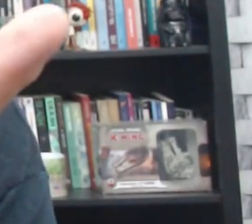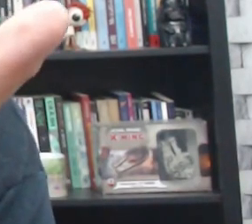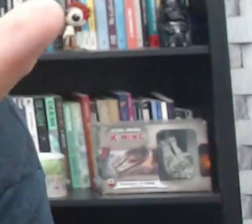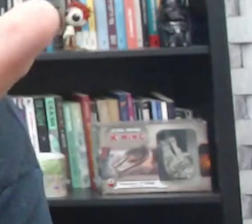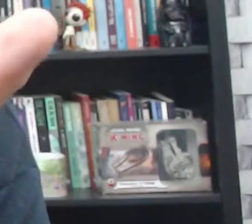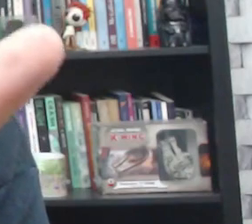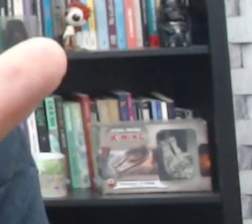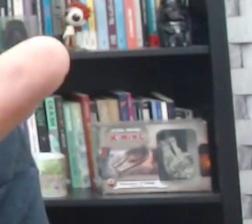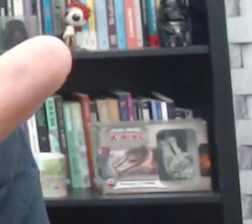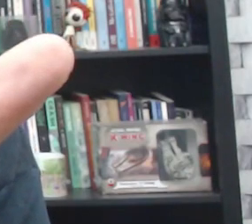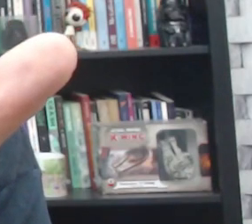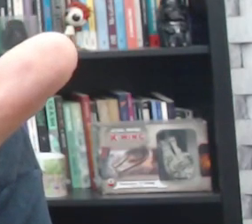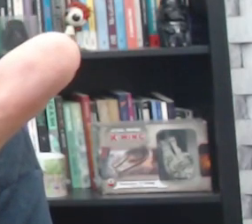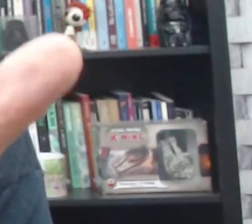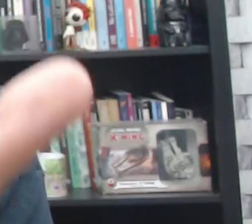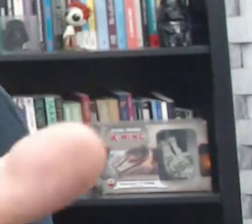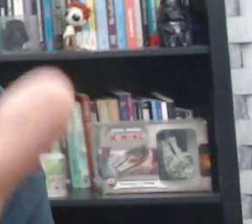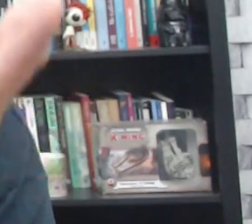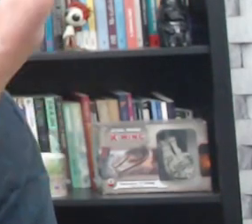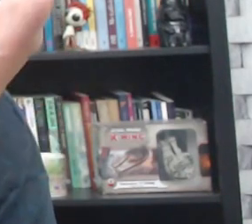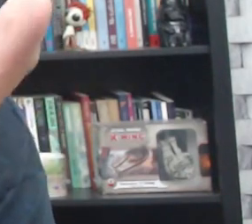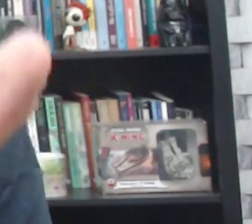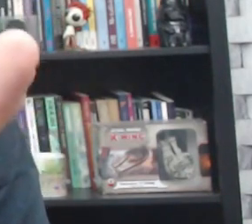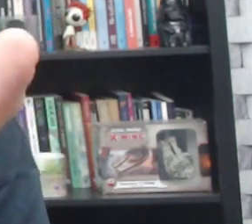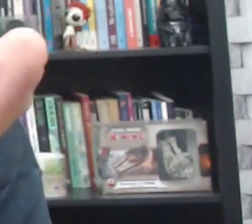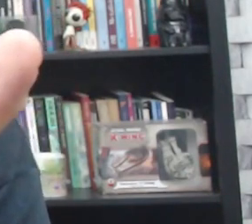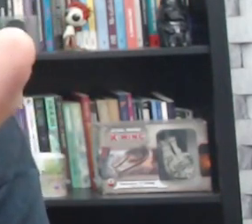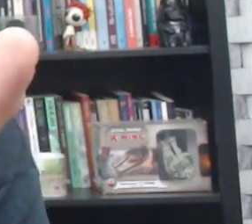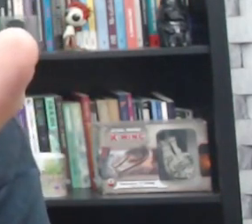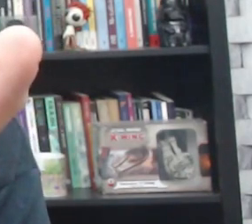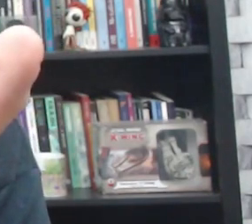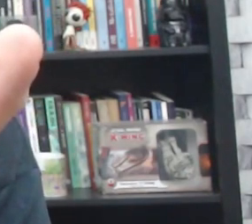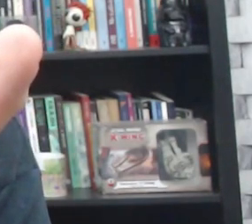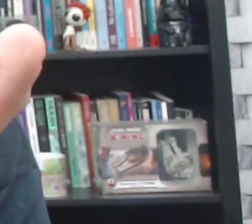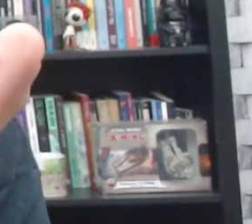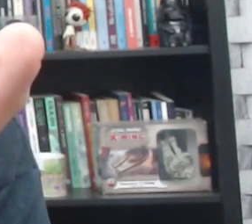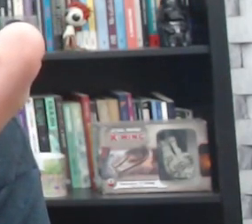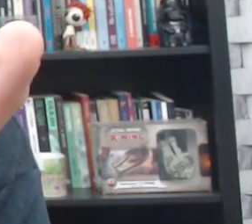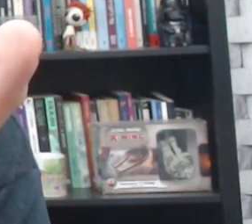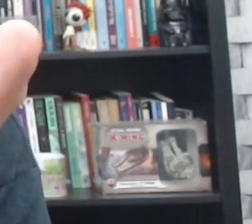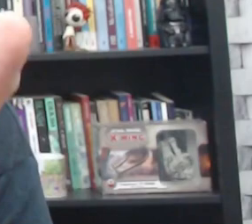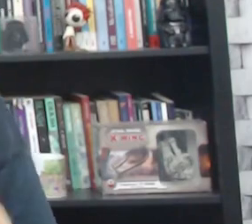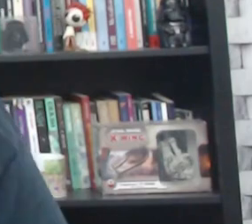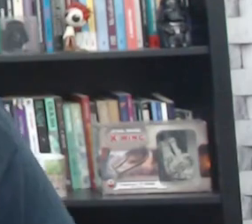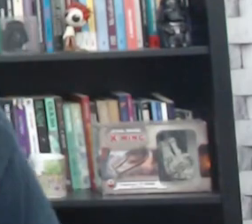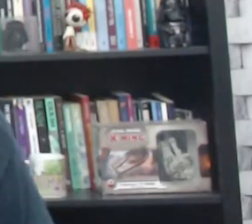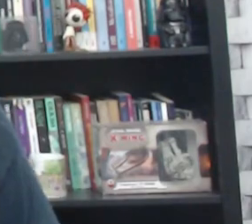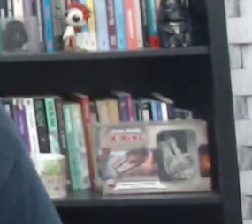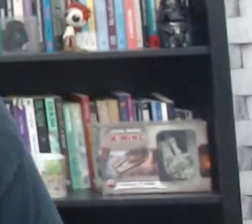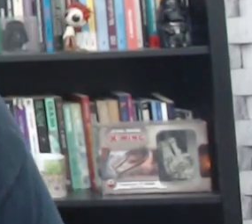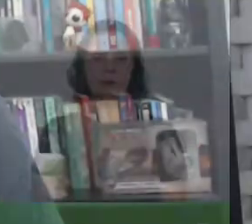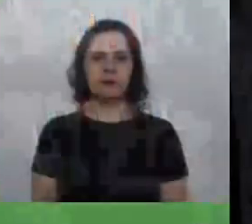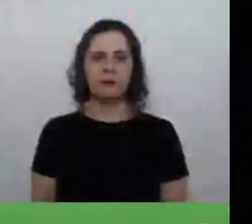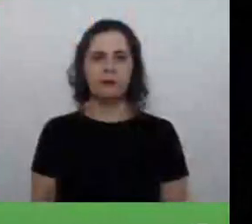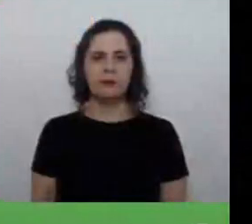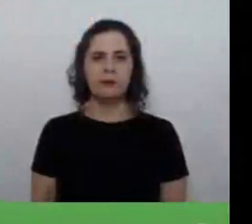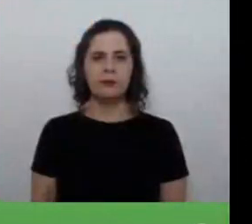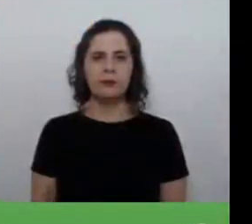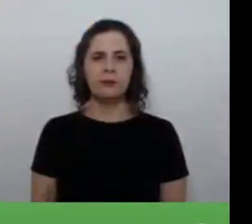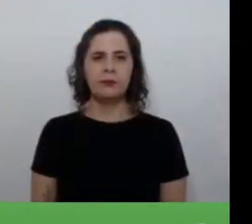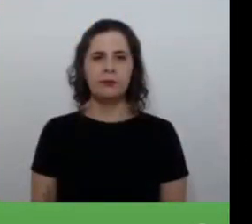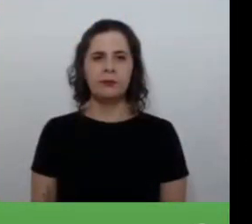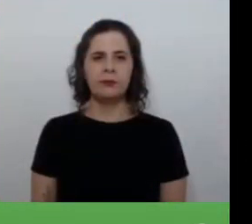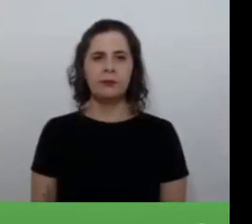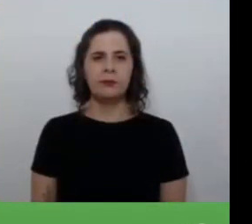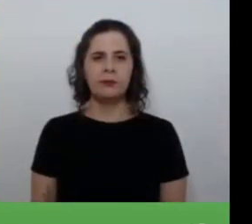falando sobre os principais desafios dessa cena e como a gente pode efetivamente mudar esse cenário então